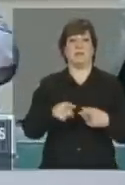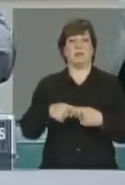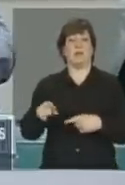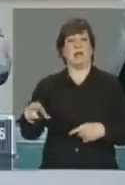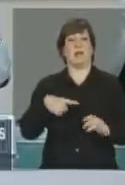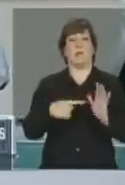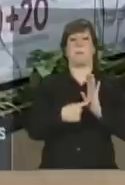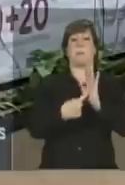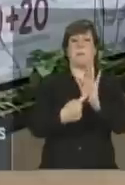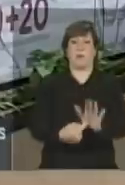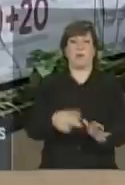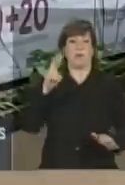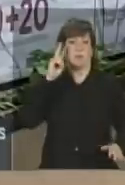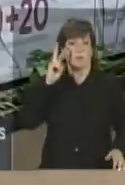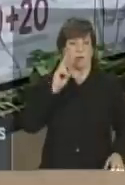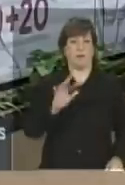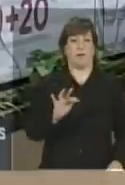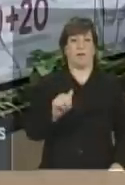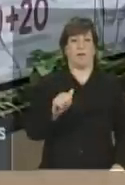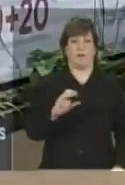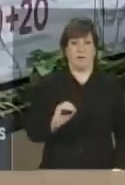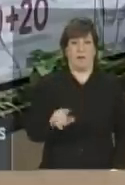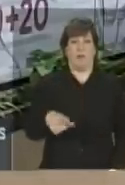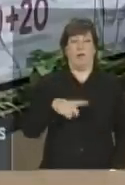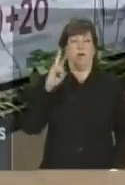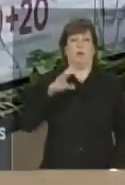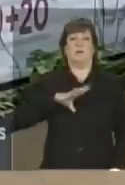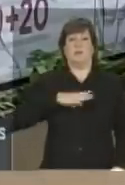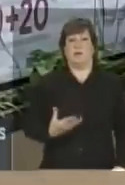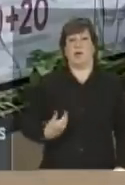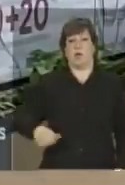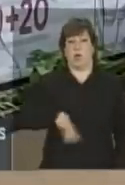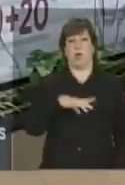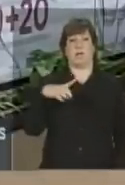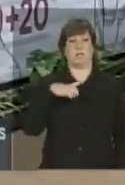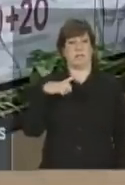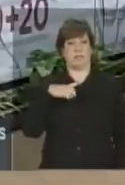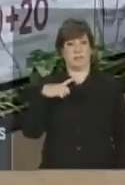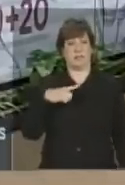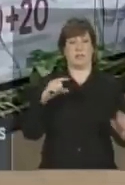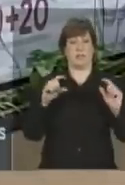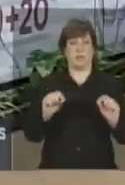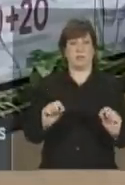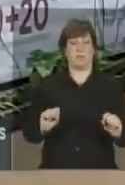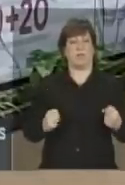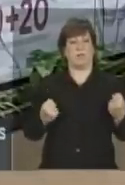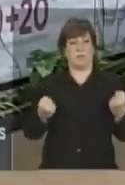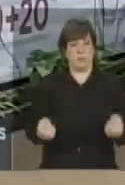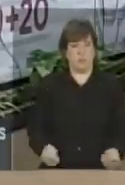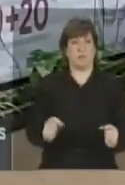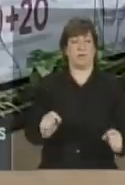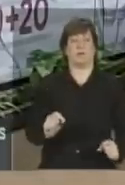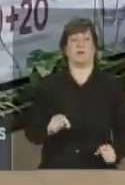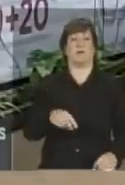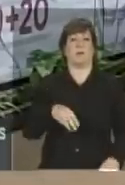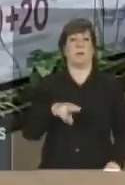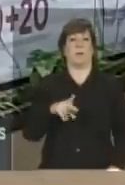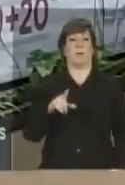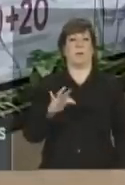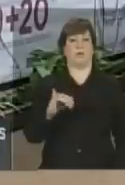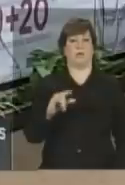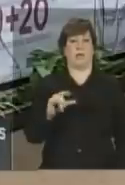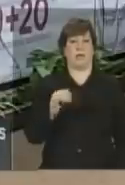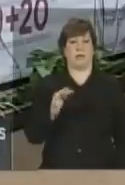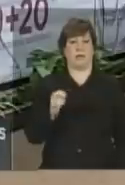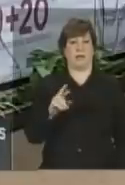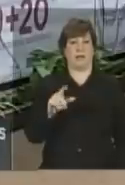no olhar da FAO, os desafios que nós temos quando nós falamos de fortalecimento do multilateralismo e da decisão por consenso. Então, acho